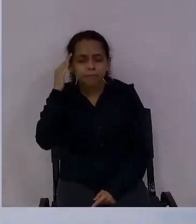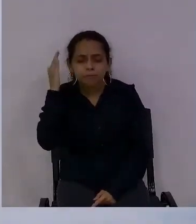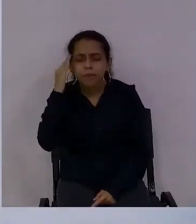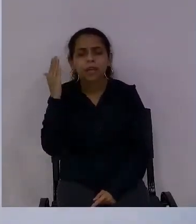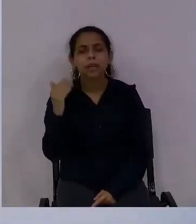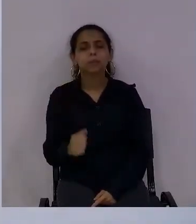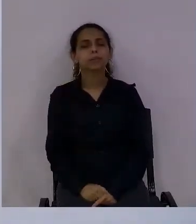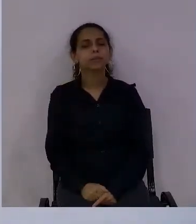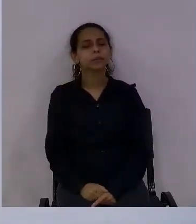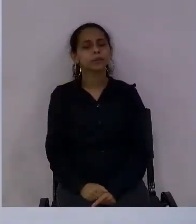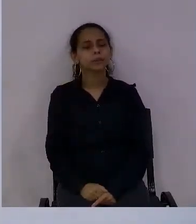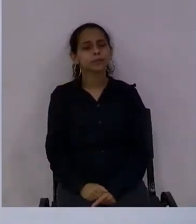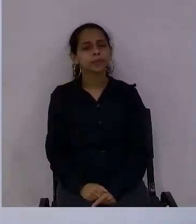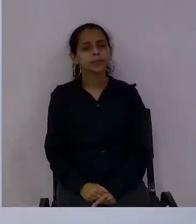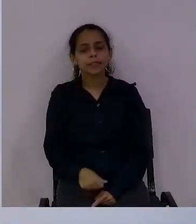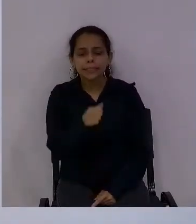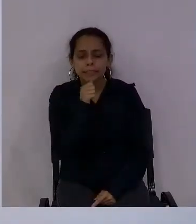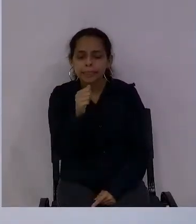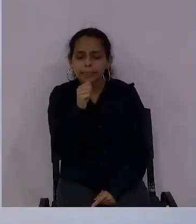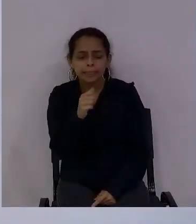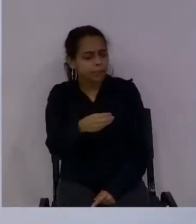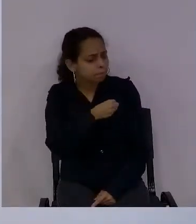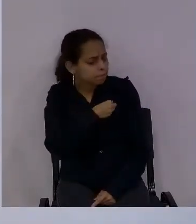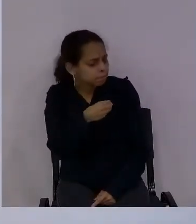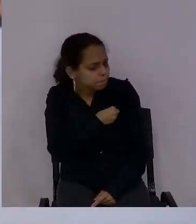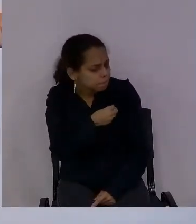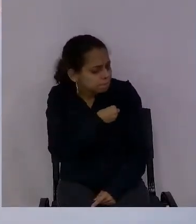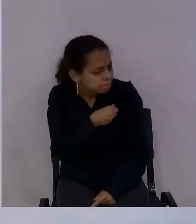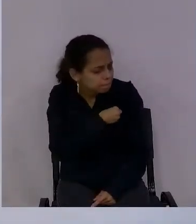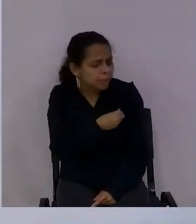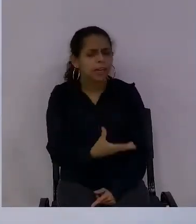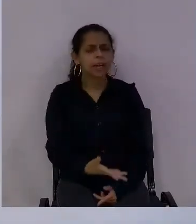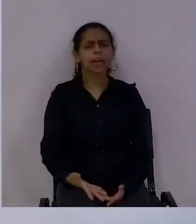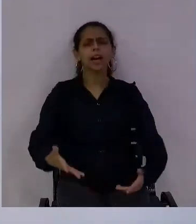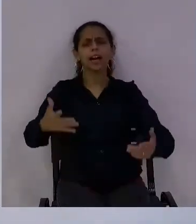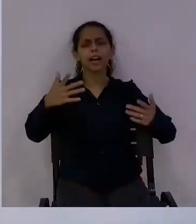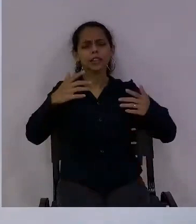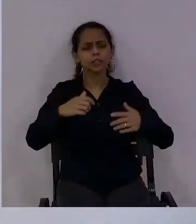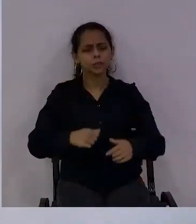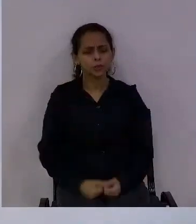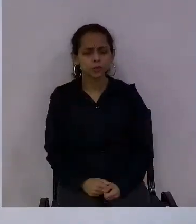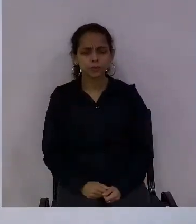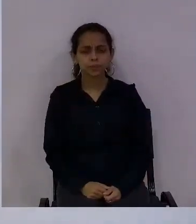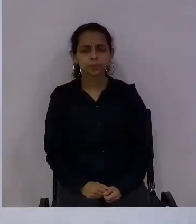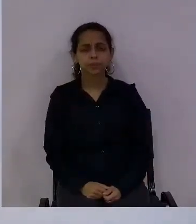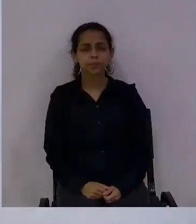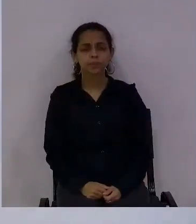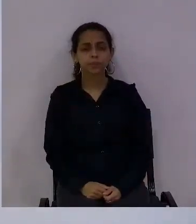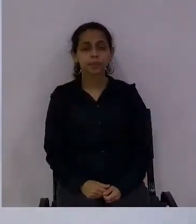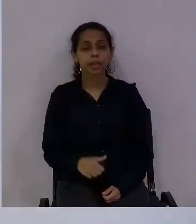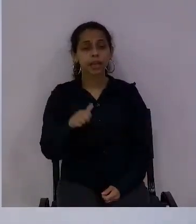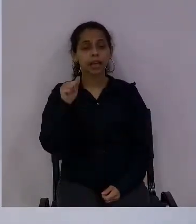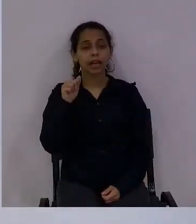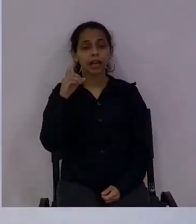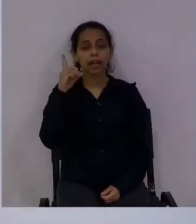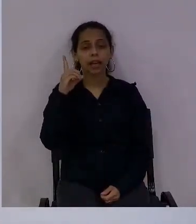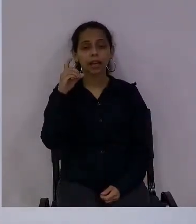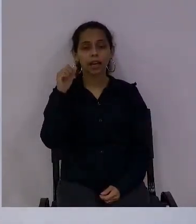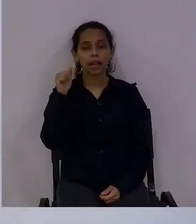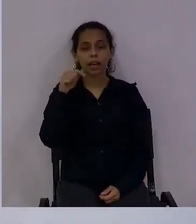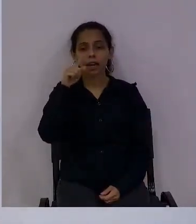até poderia conhecer a regra, ter ouvido falar da consequência que era a morte, mas ele não tinha conhecido a